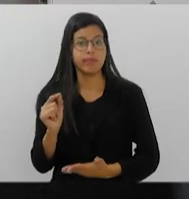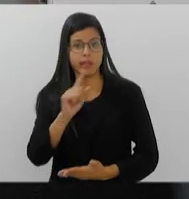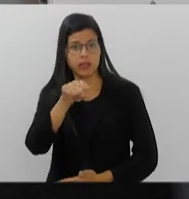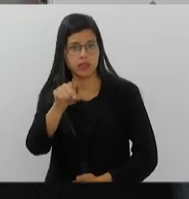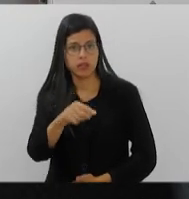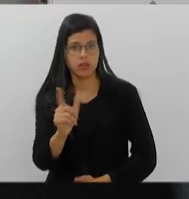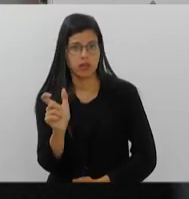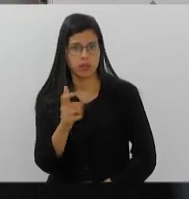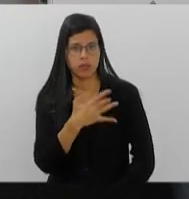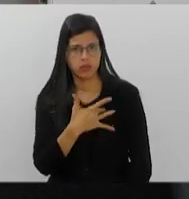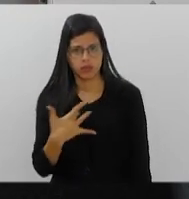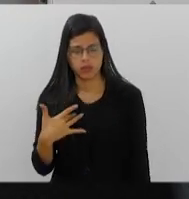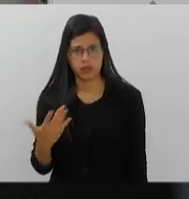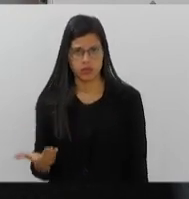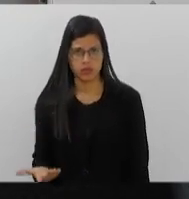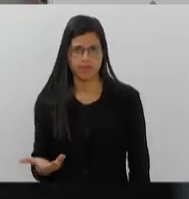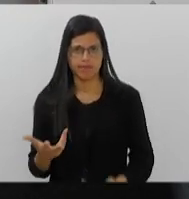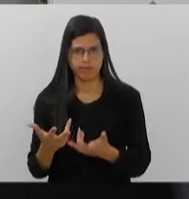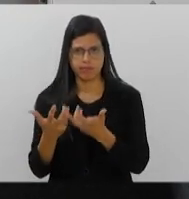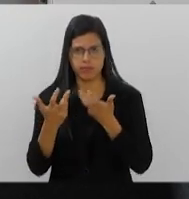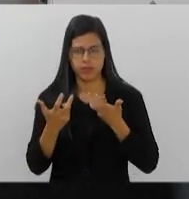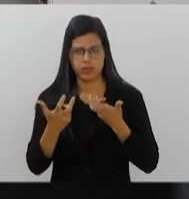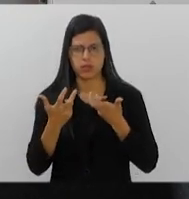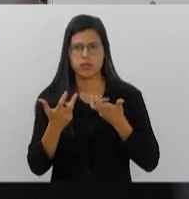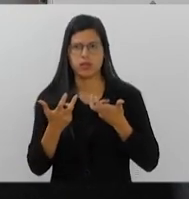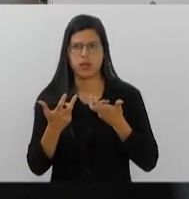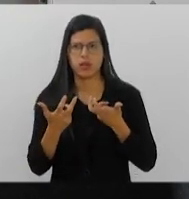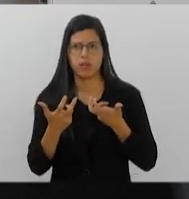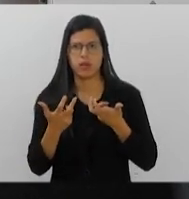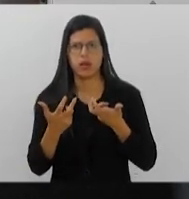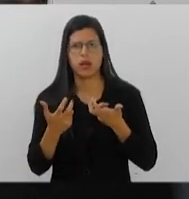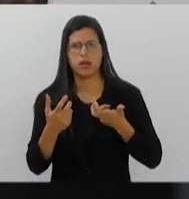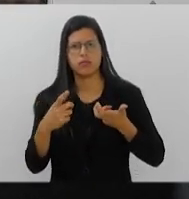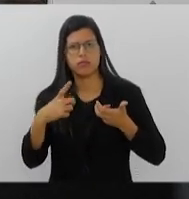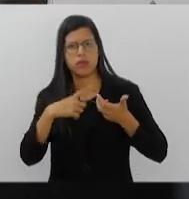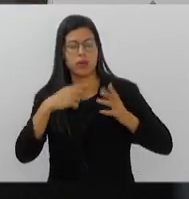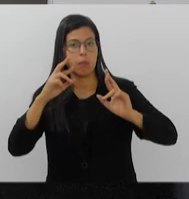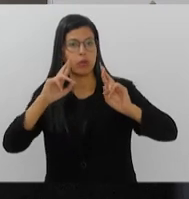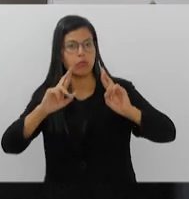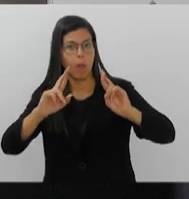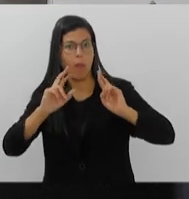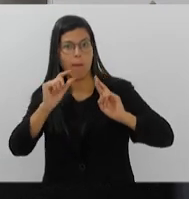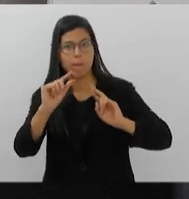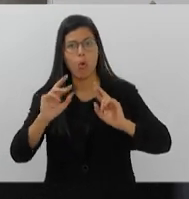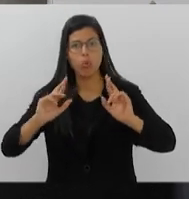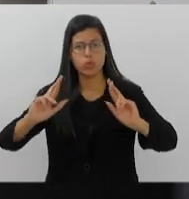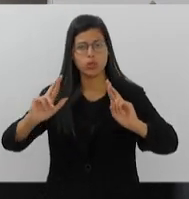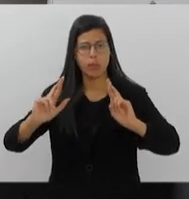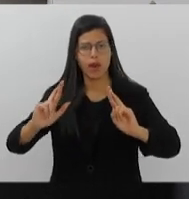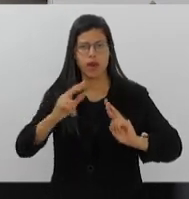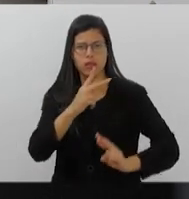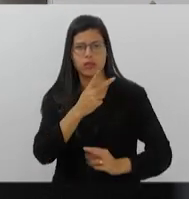veja, quando se abre um céu de esperança, uma possibilidade de esperança para esses pais,